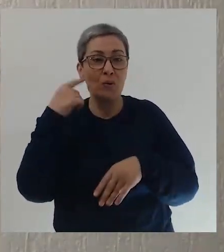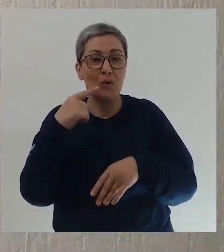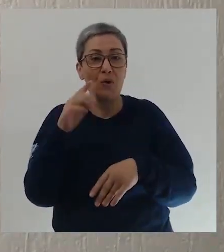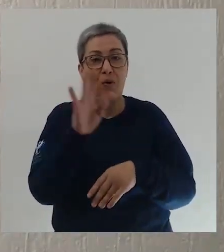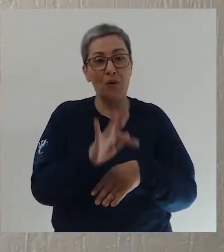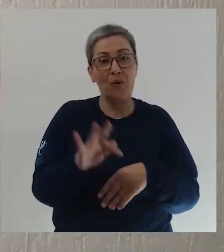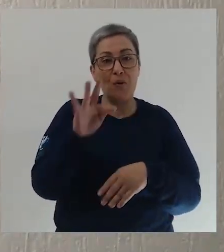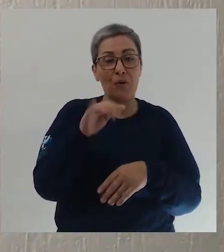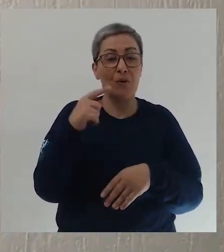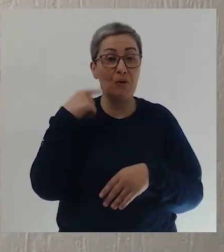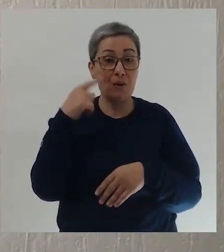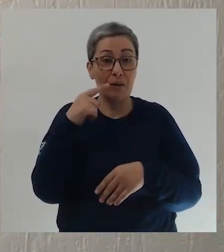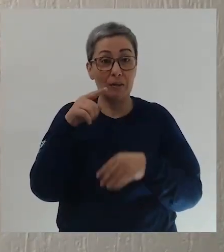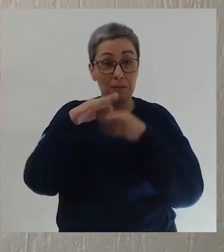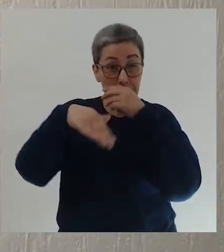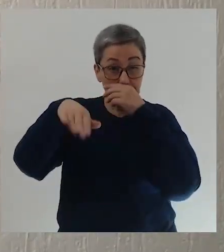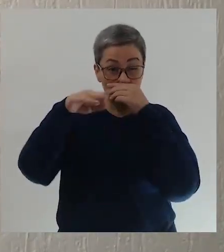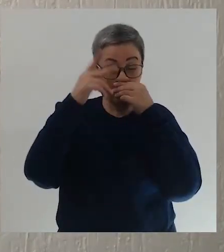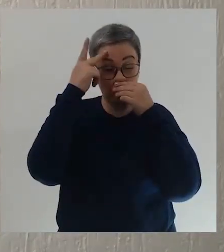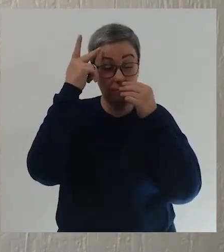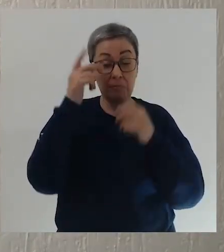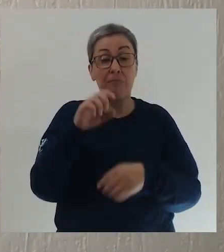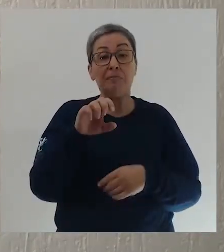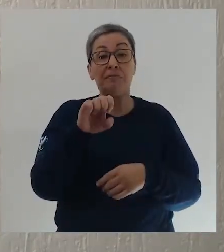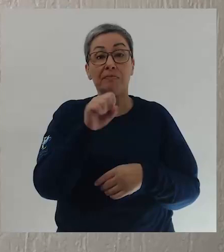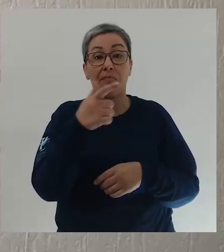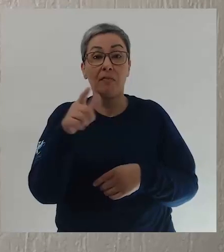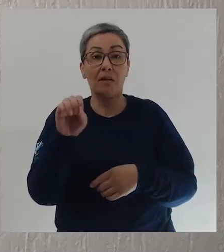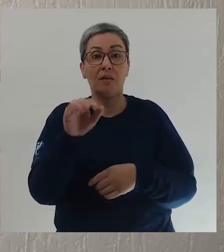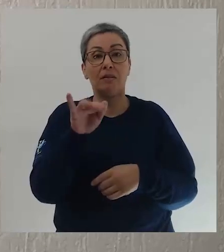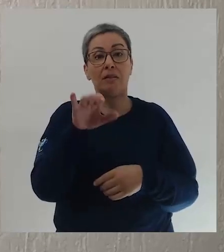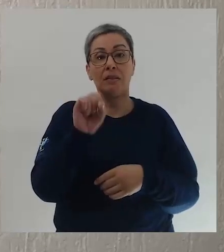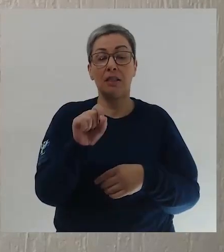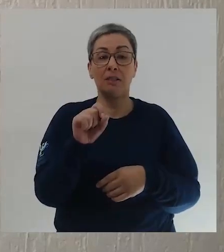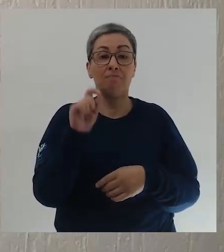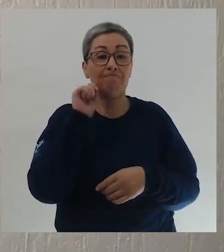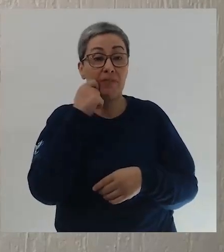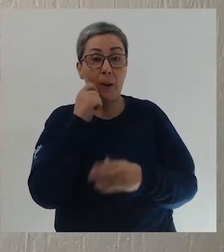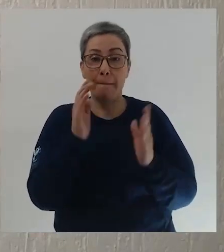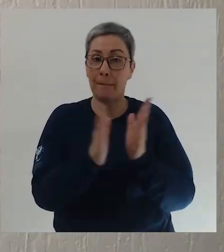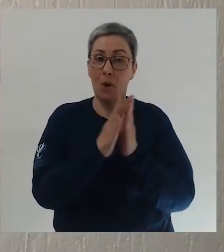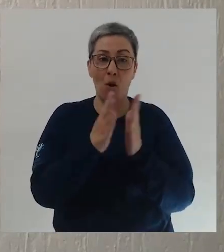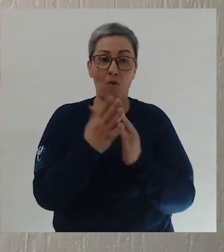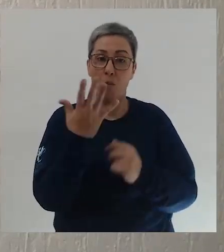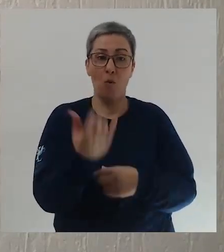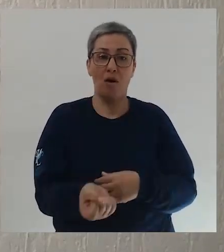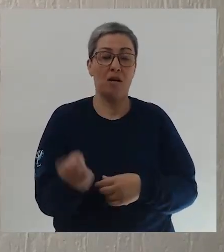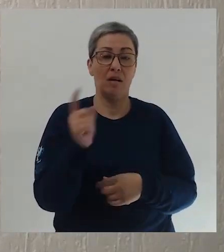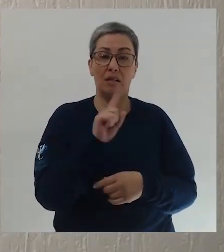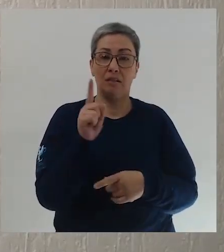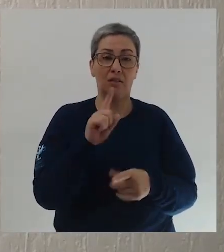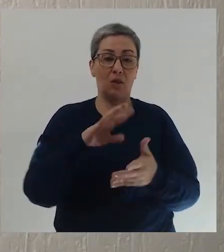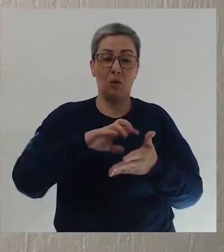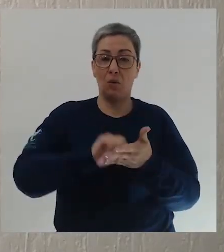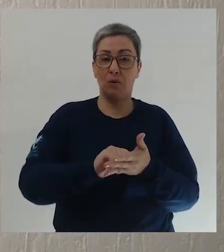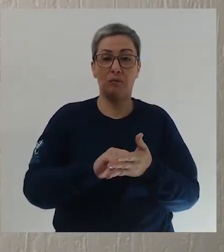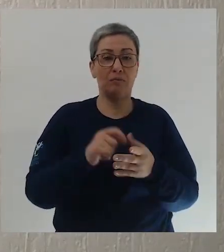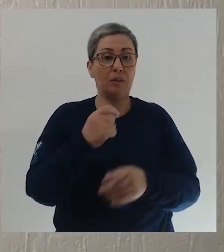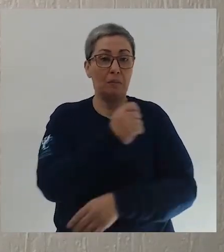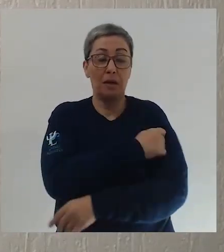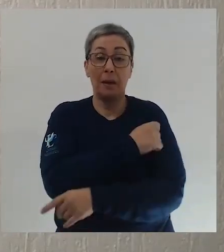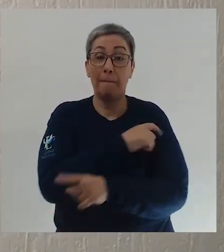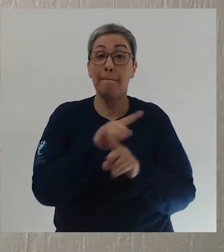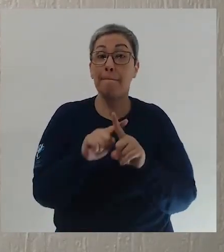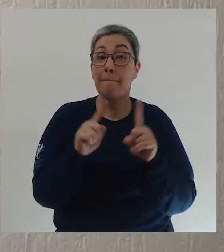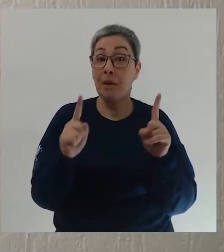Direito da Faculdade de Direito do Largo São Francisco, mas negro e pobre não foi admitido formalmente